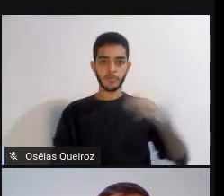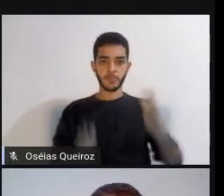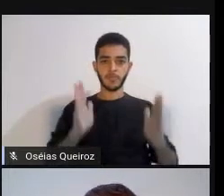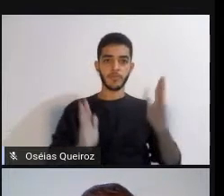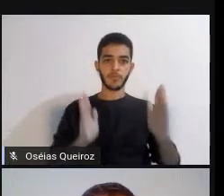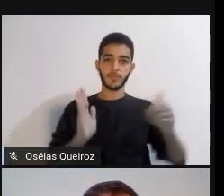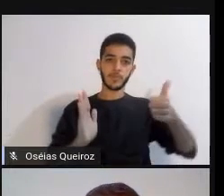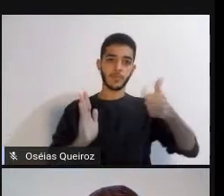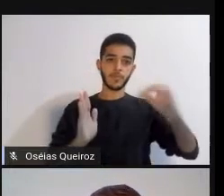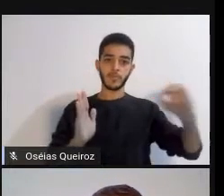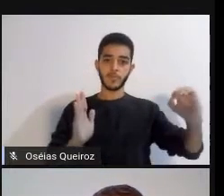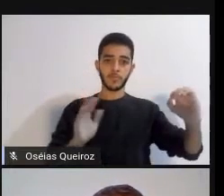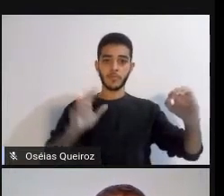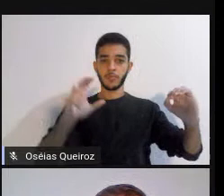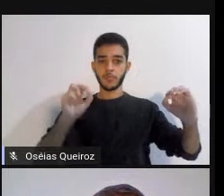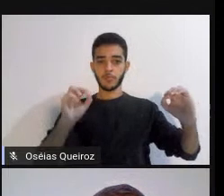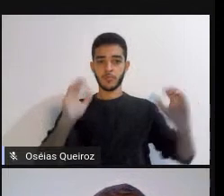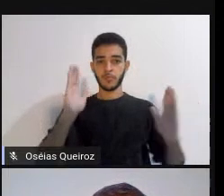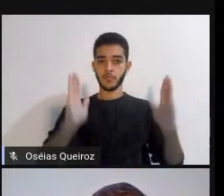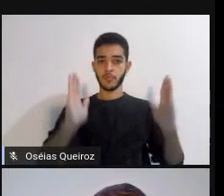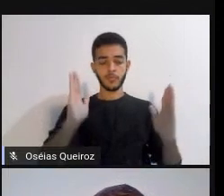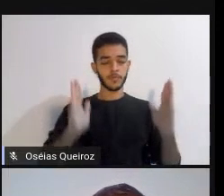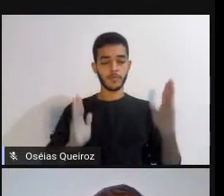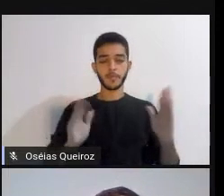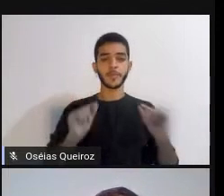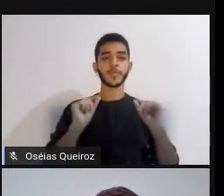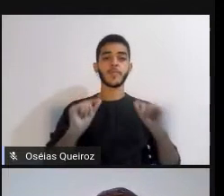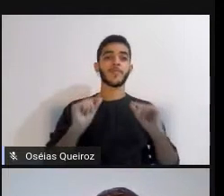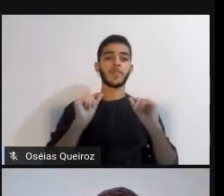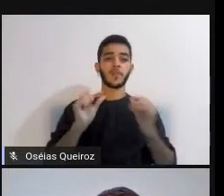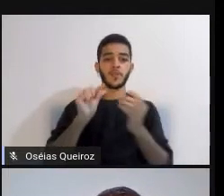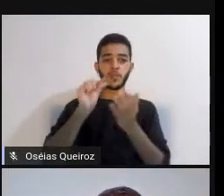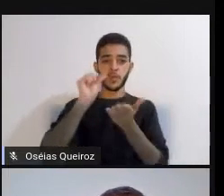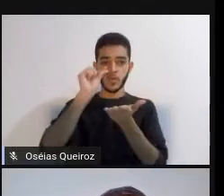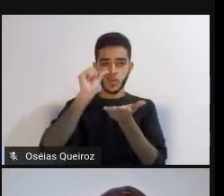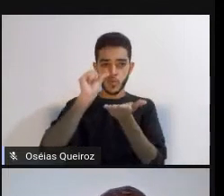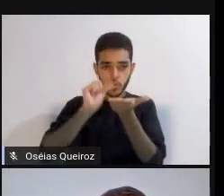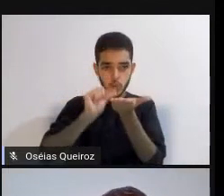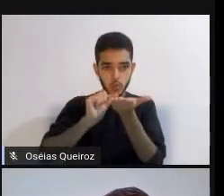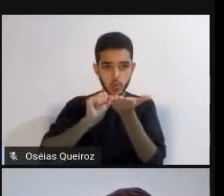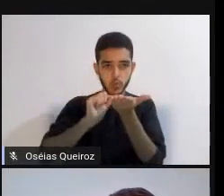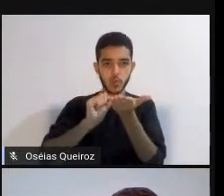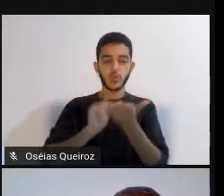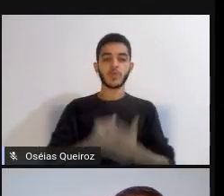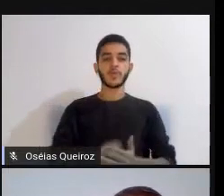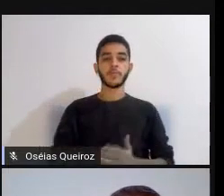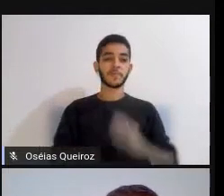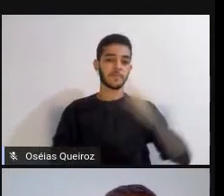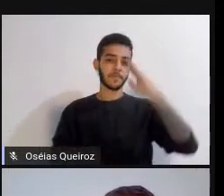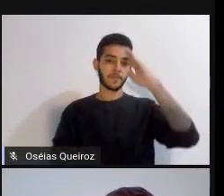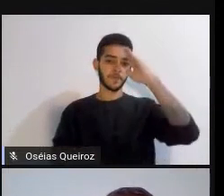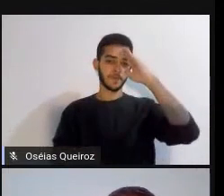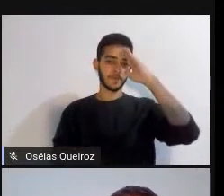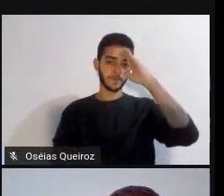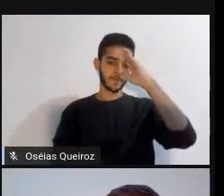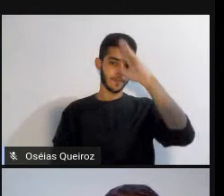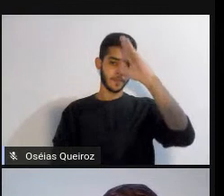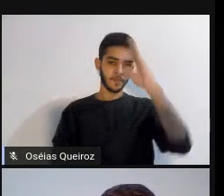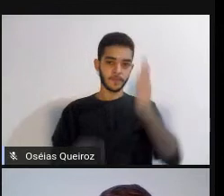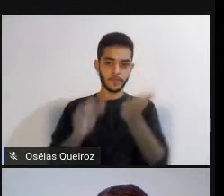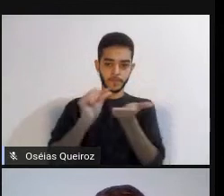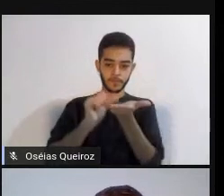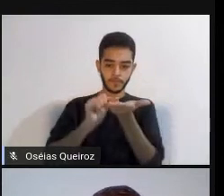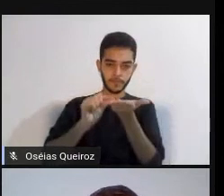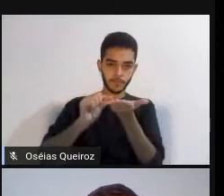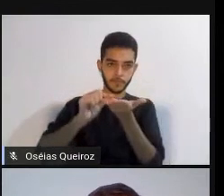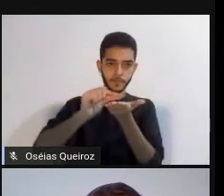e 500 micrômetros, ou seja, partículas muito diminutas. Então, o principal tamanho de